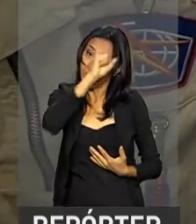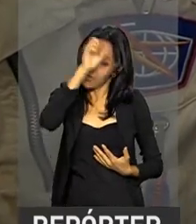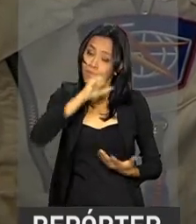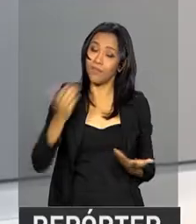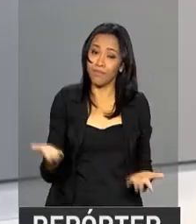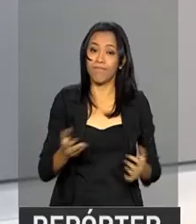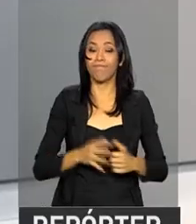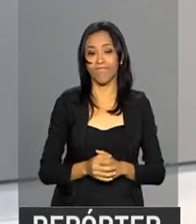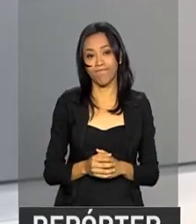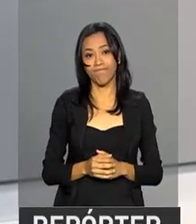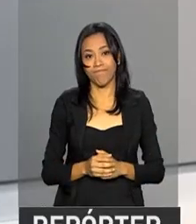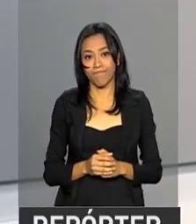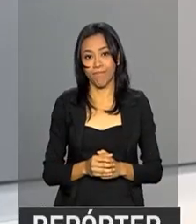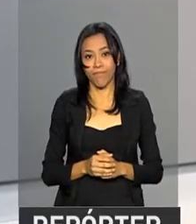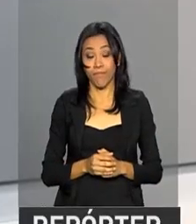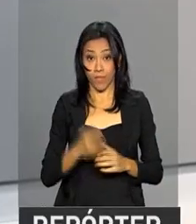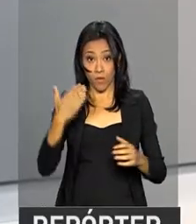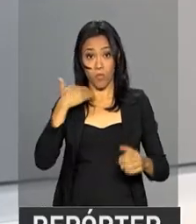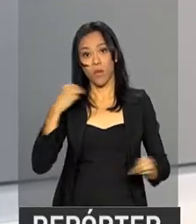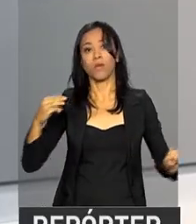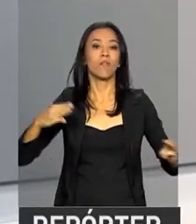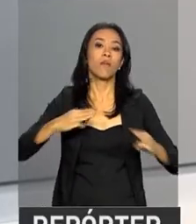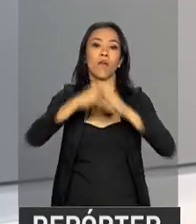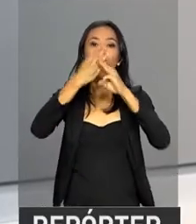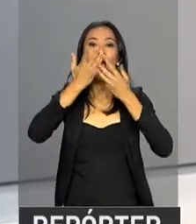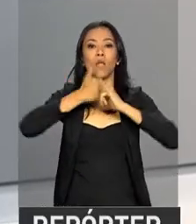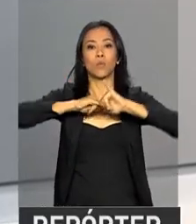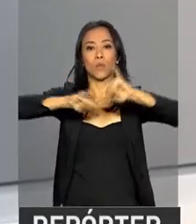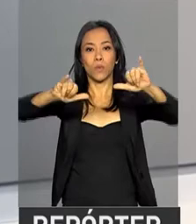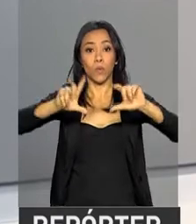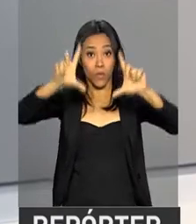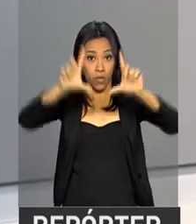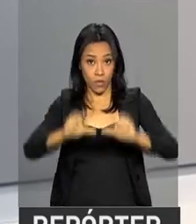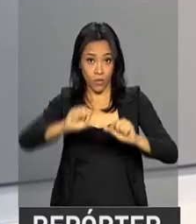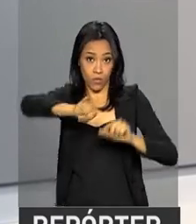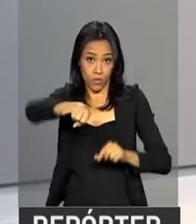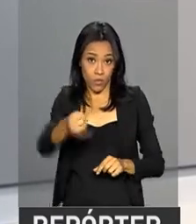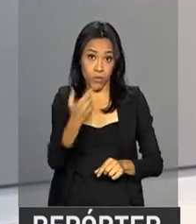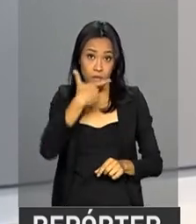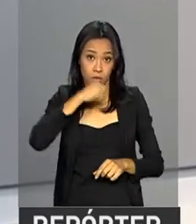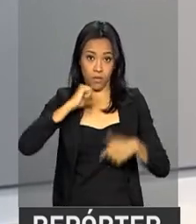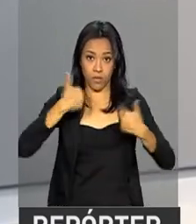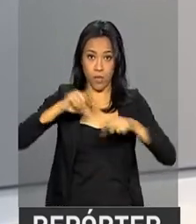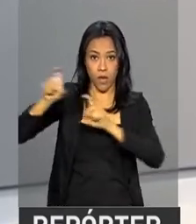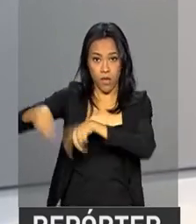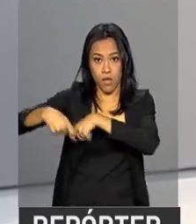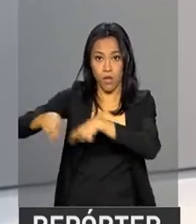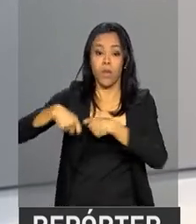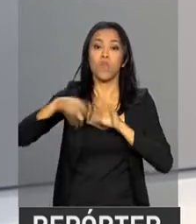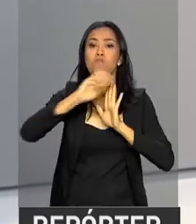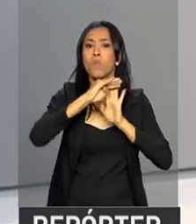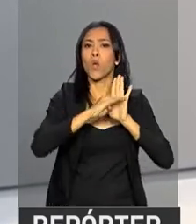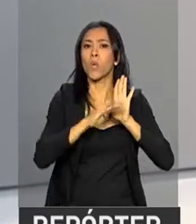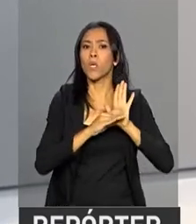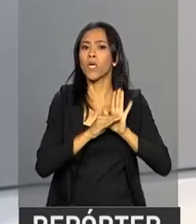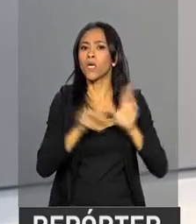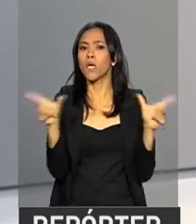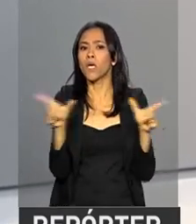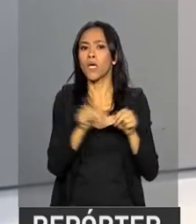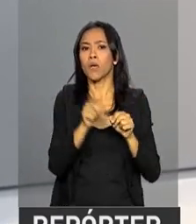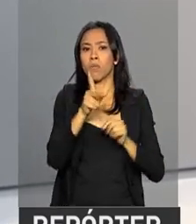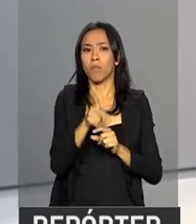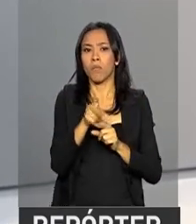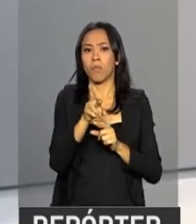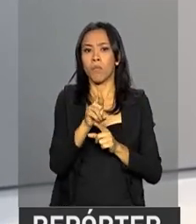bastante. A Caixa Econômica Federal anunciou a redução de juros para os produtores rurais no Programa Nacional de Apoio ao